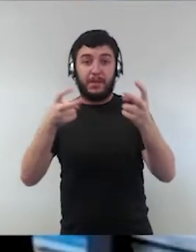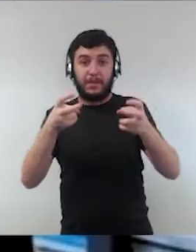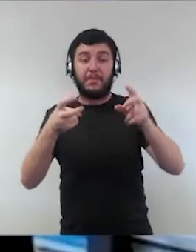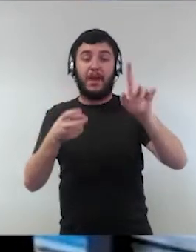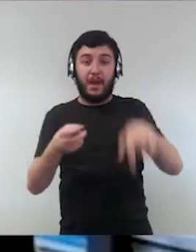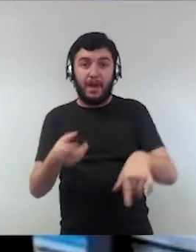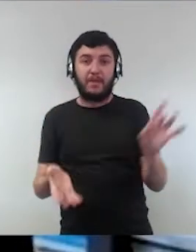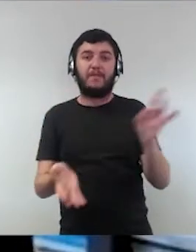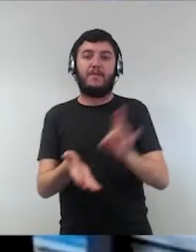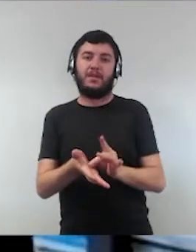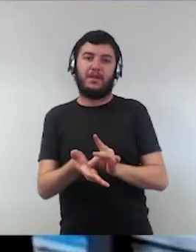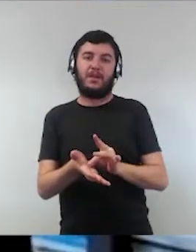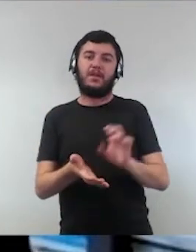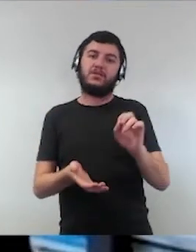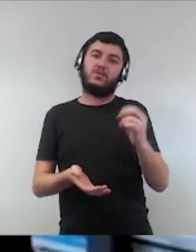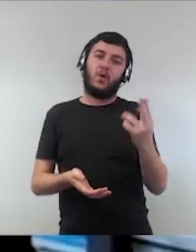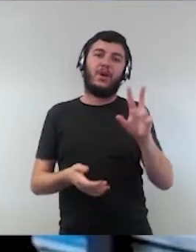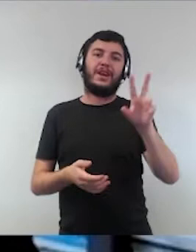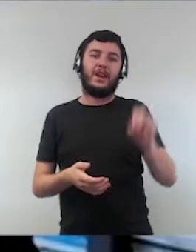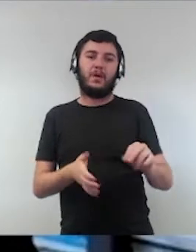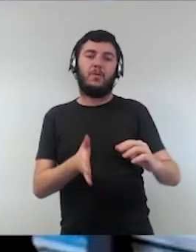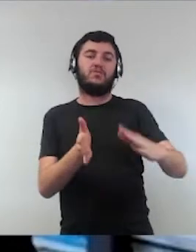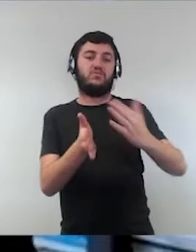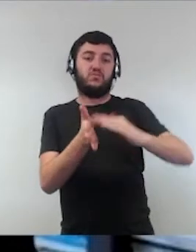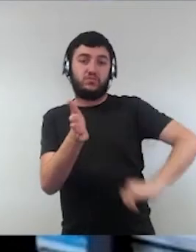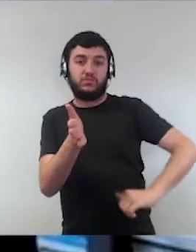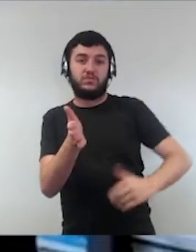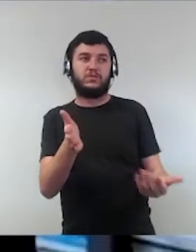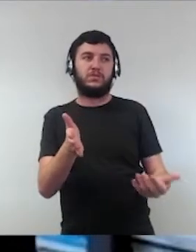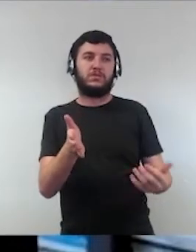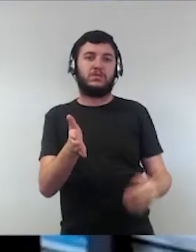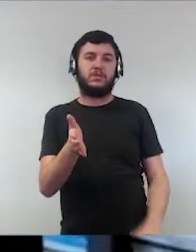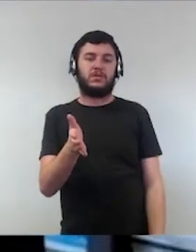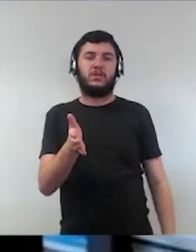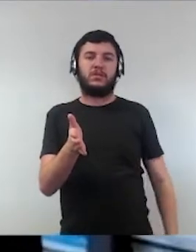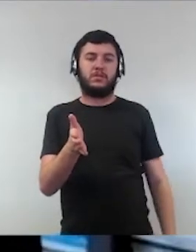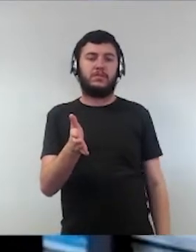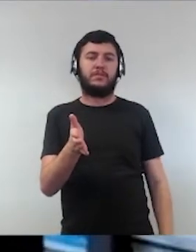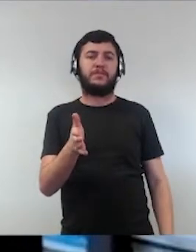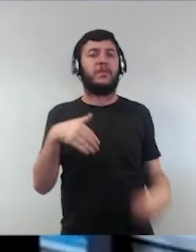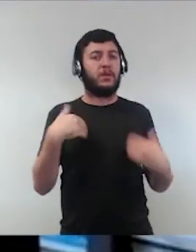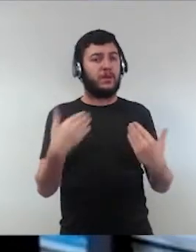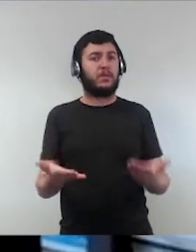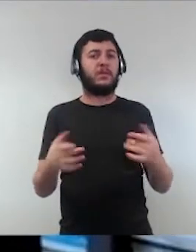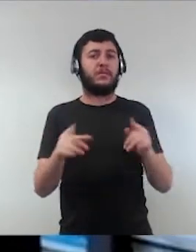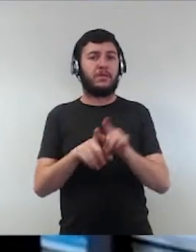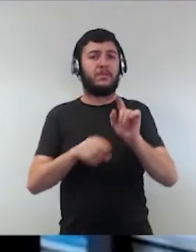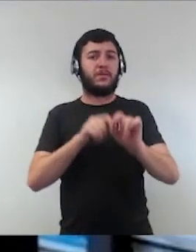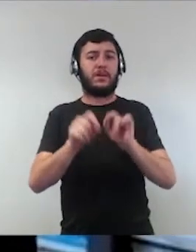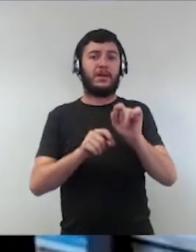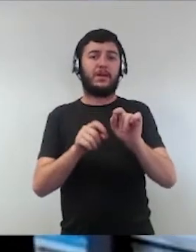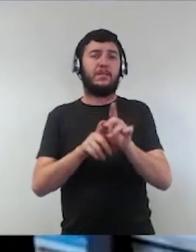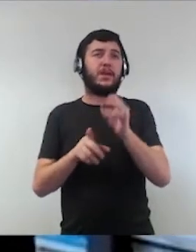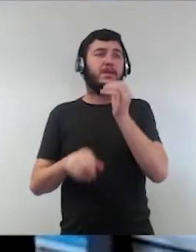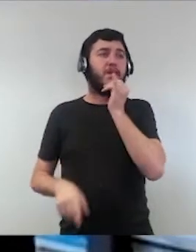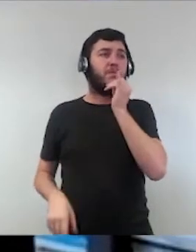aquilo deve ou não ser tirado, aí haveria, se seguíssemos o modelo alemão, a possibilidade de